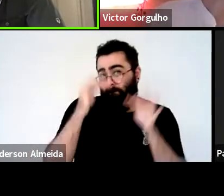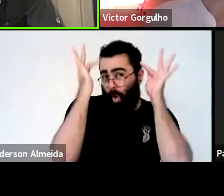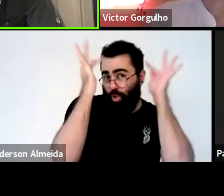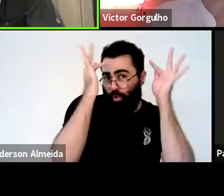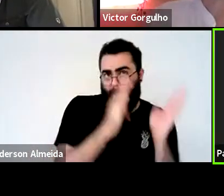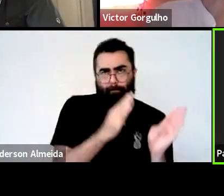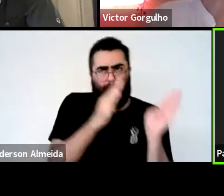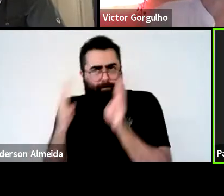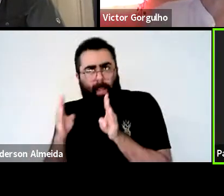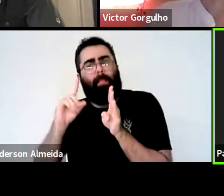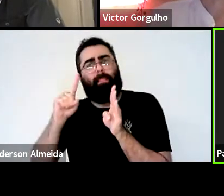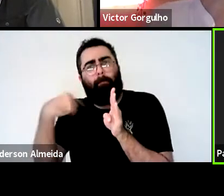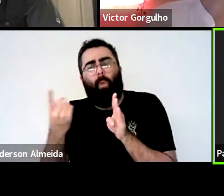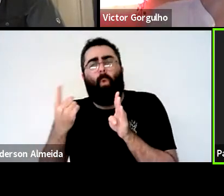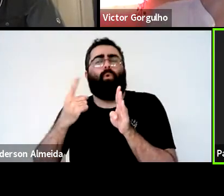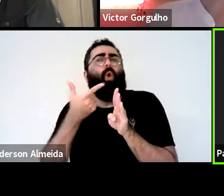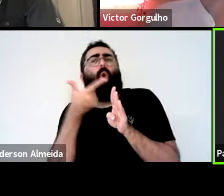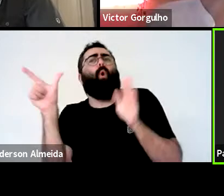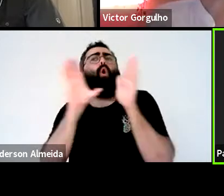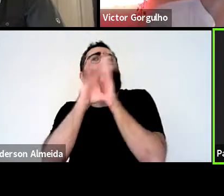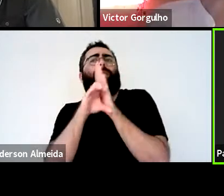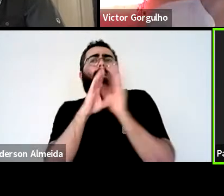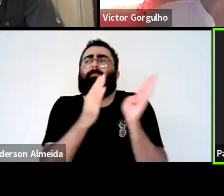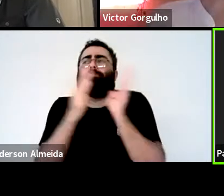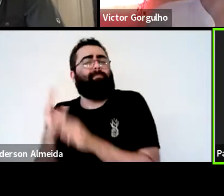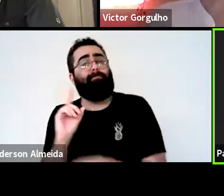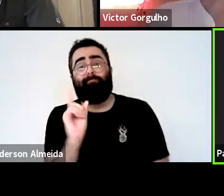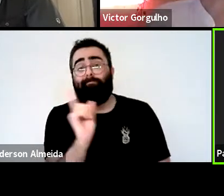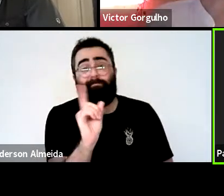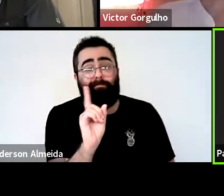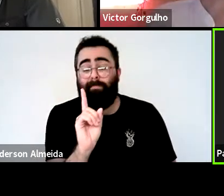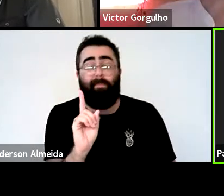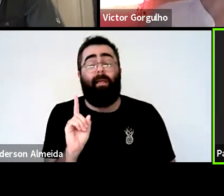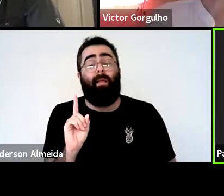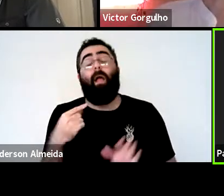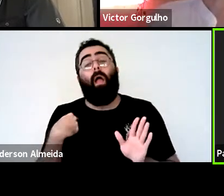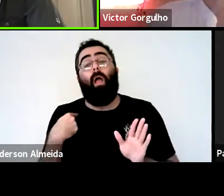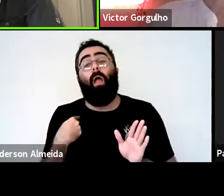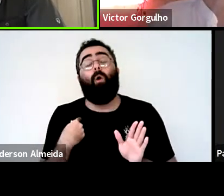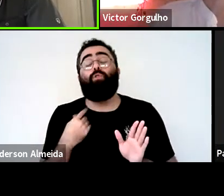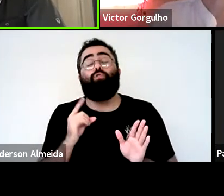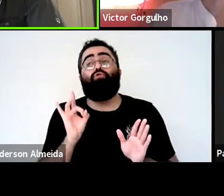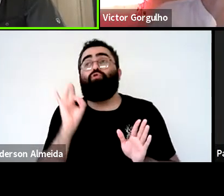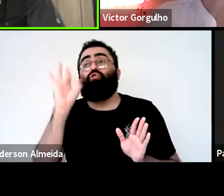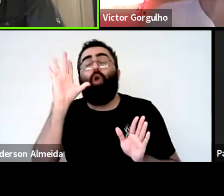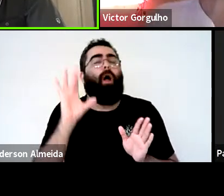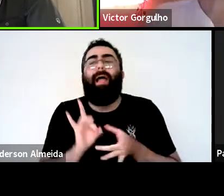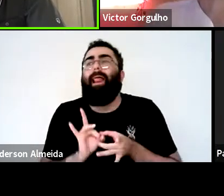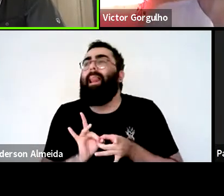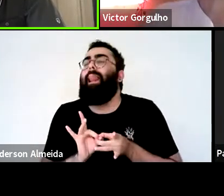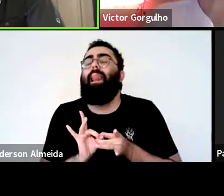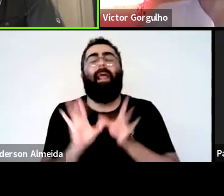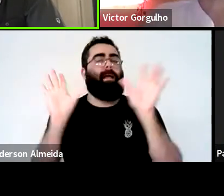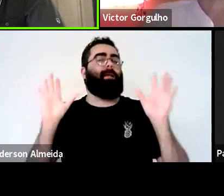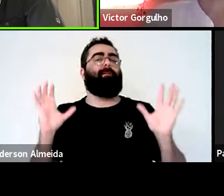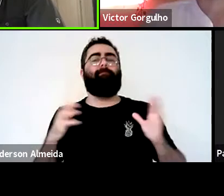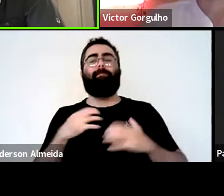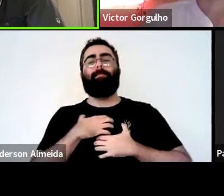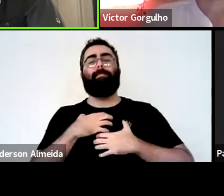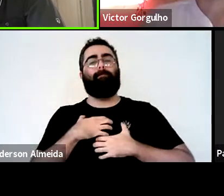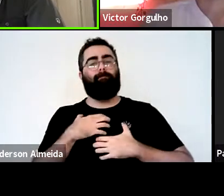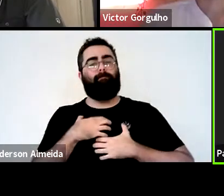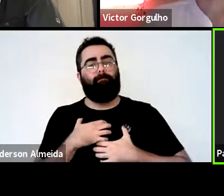Foi um movimento oposto, né? Assim, eu comecei a entender o que estavam falando, o que se